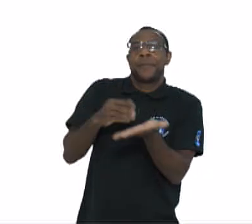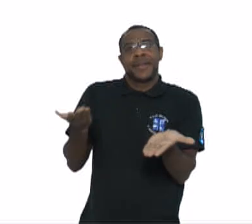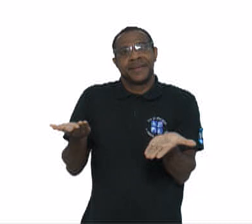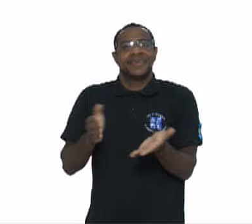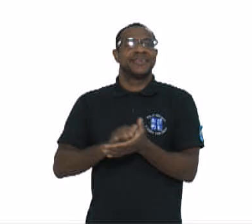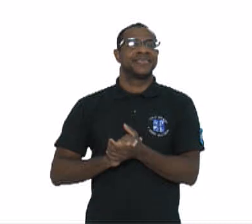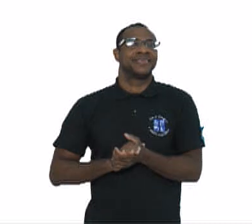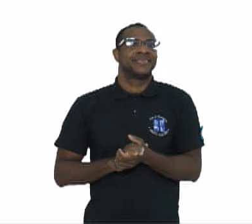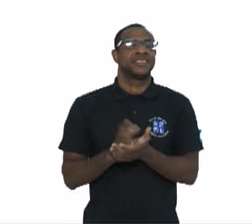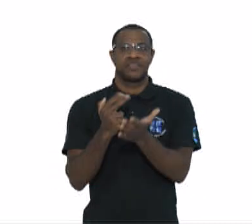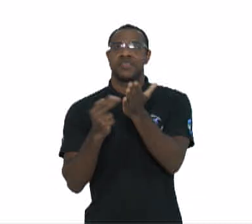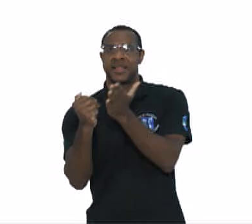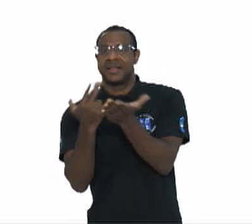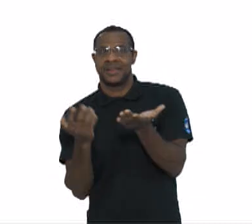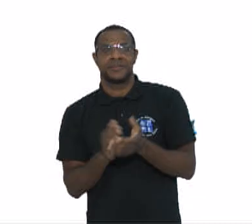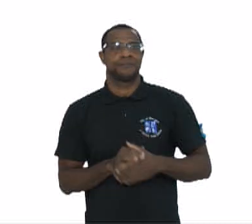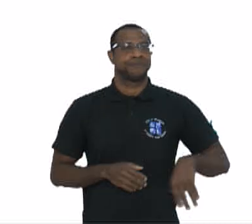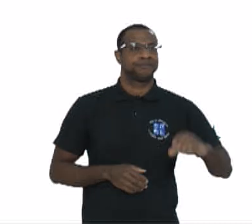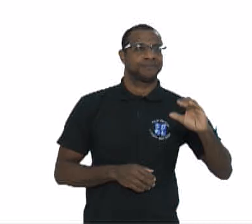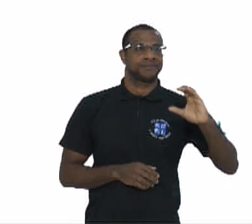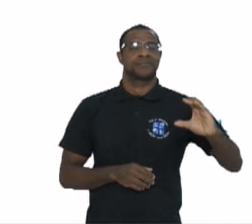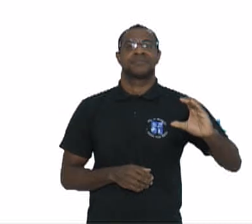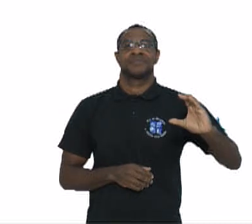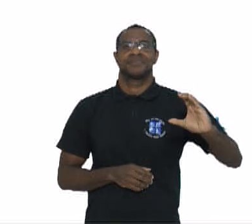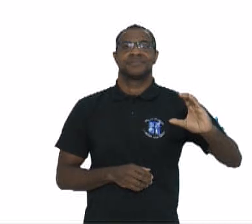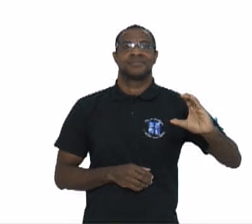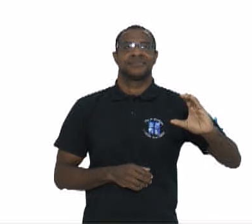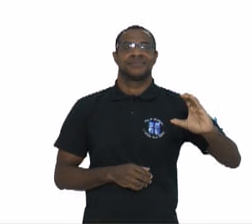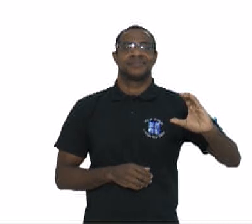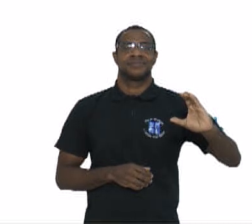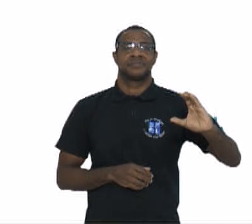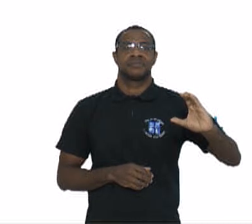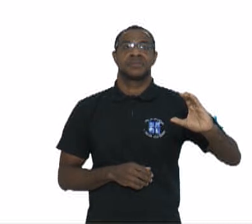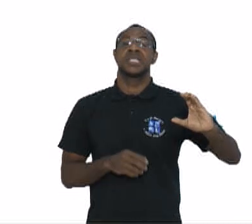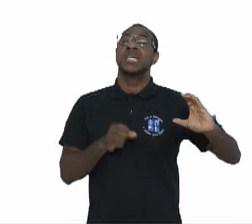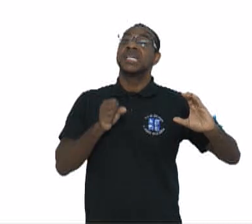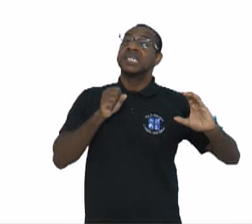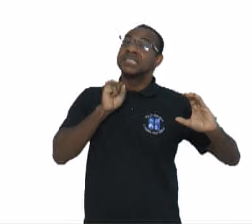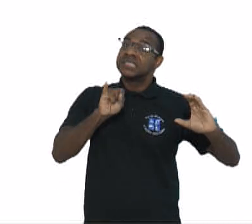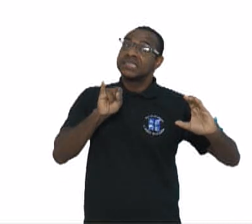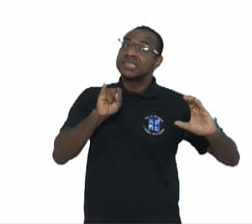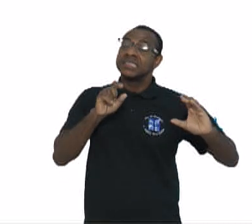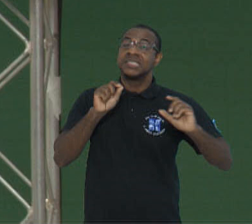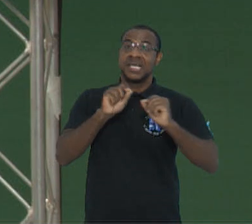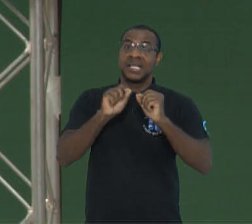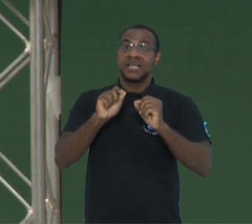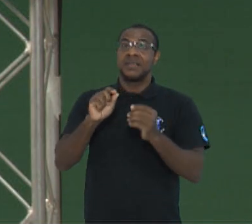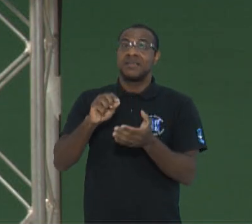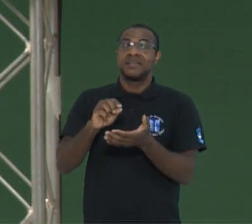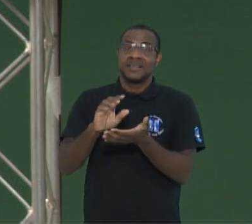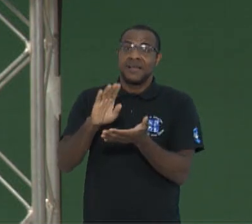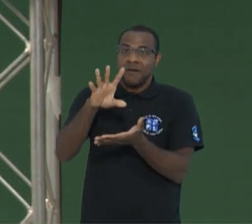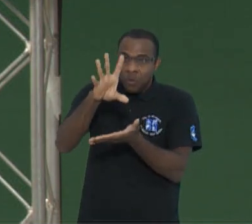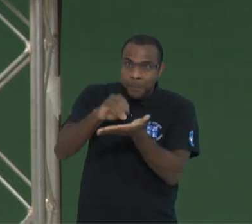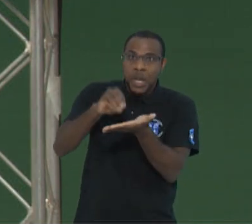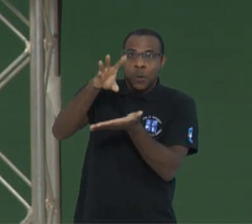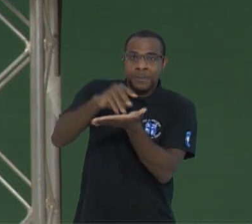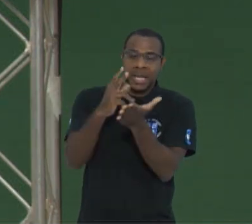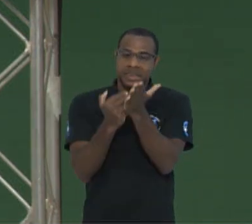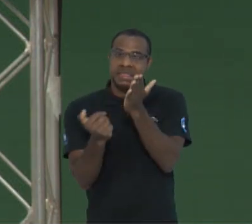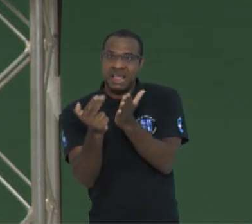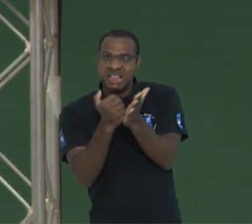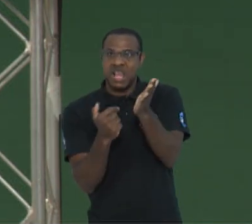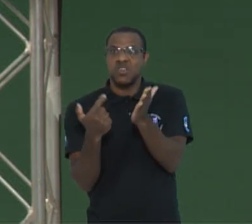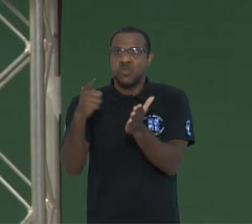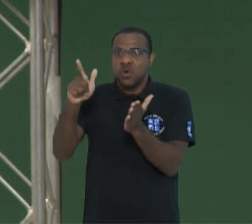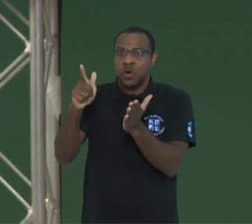Calvin may get into serious trouble. Se ele for um falsificador, com toda certeza o Calvin vai